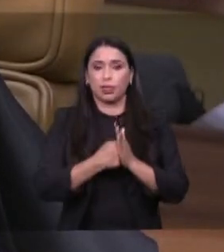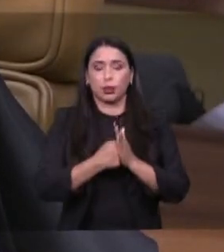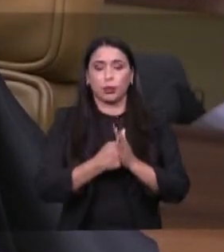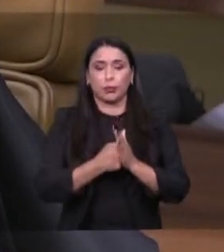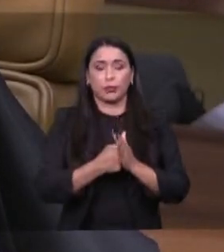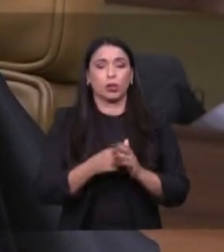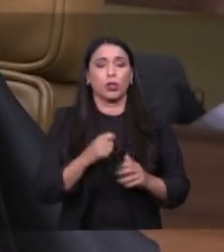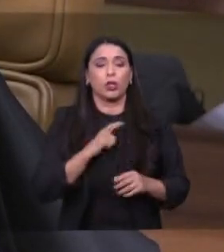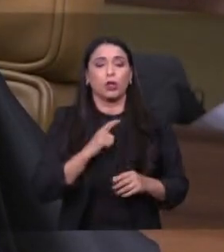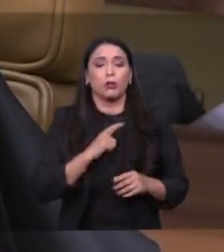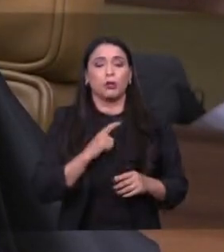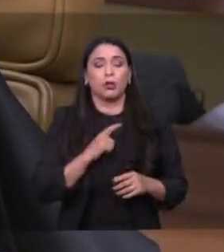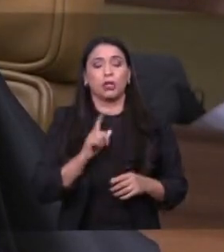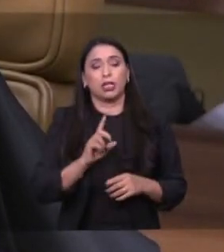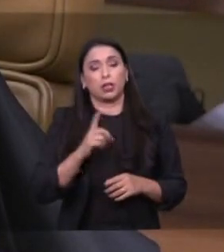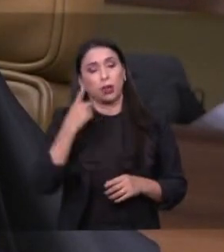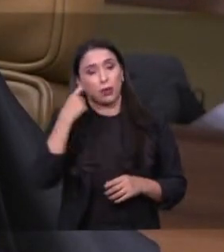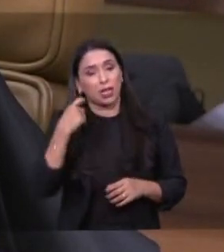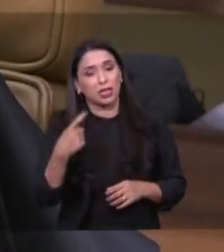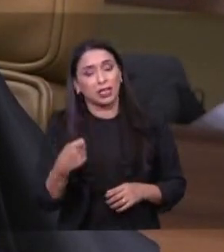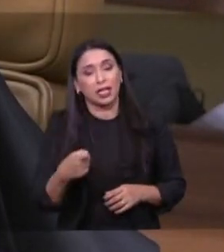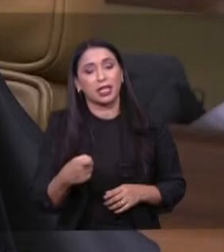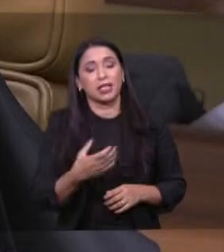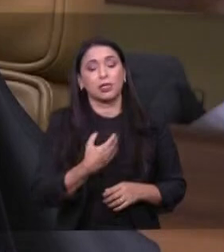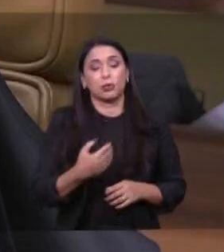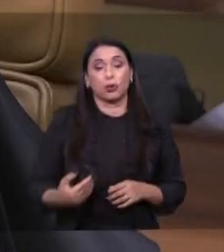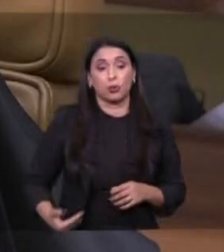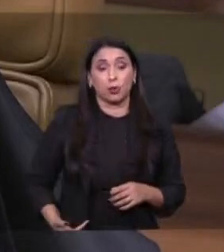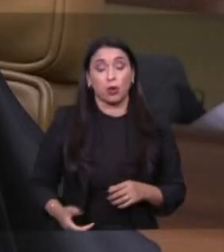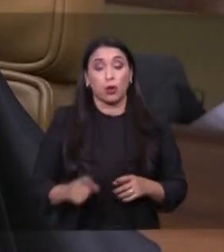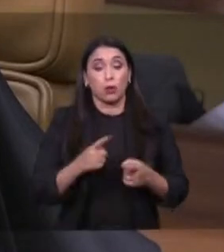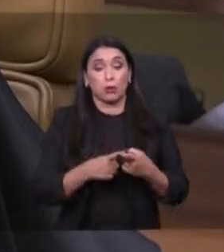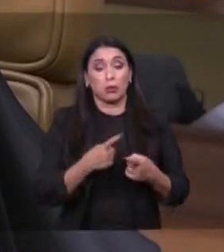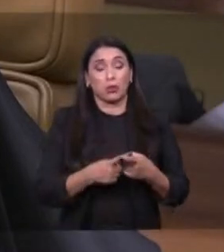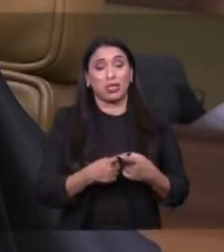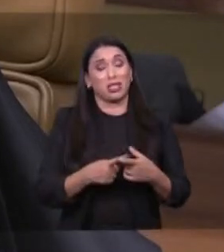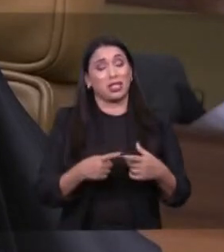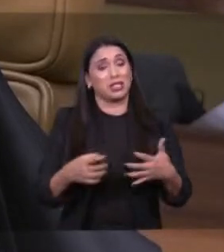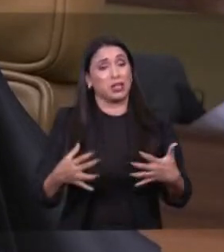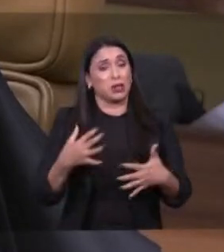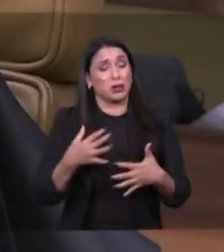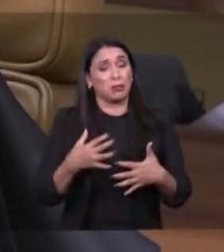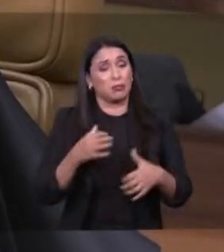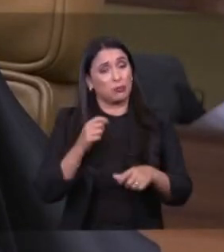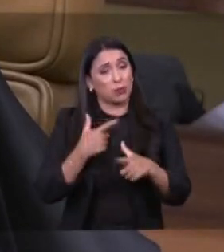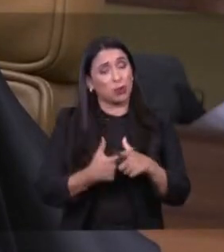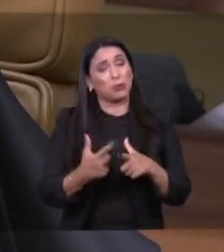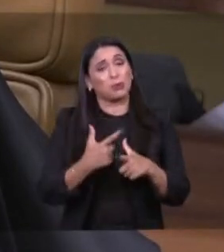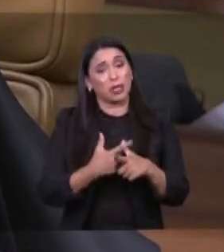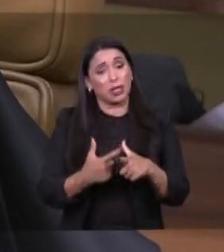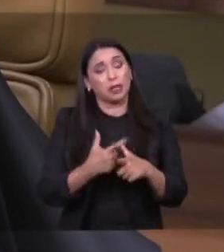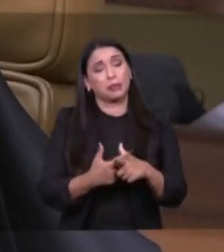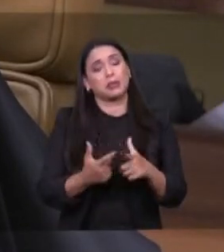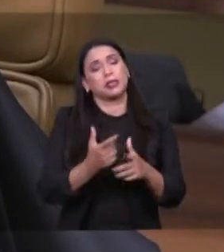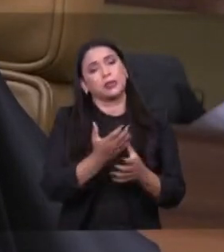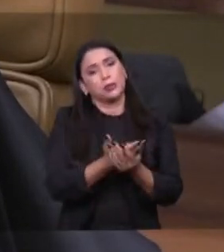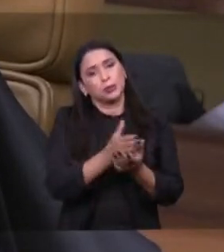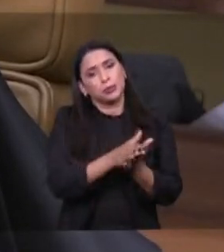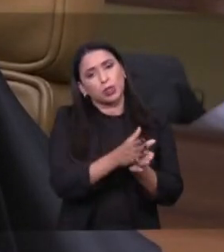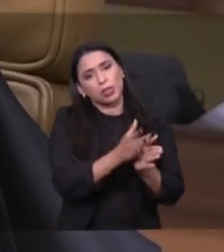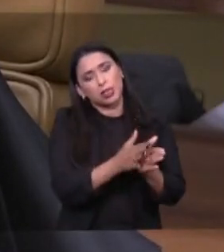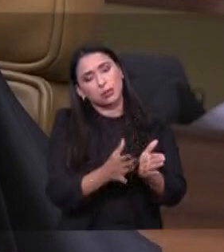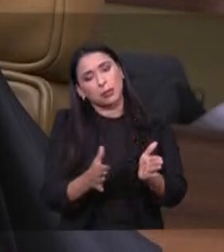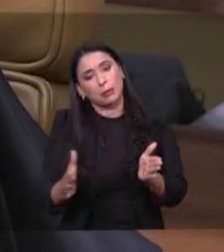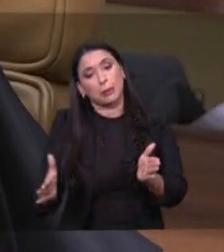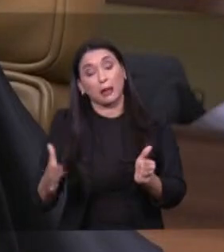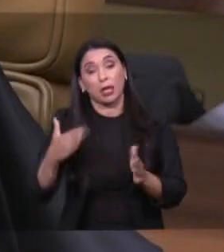por contrariedade ao interesse público, ao fundamento de que ela poderia causar transtornos ao andamento processual, ao obrigar